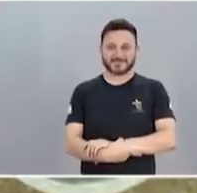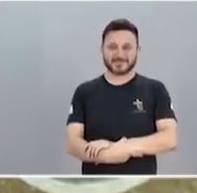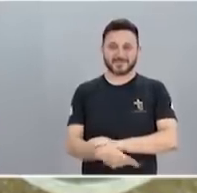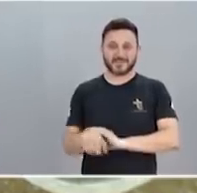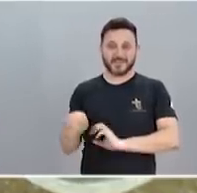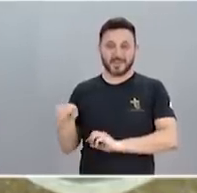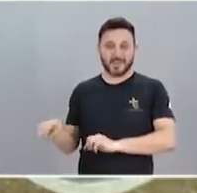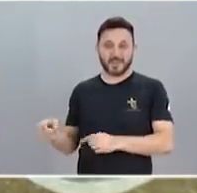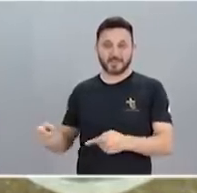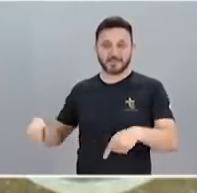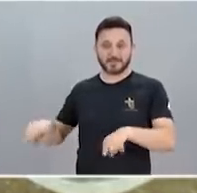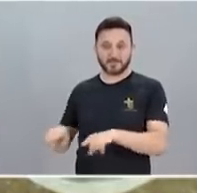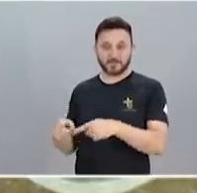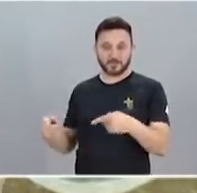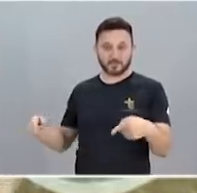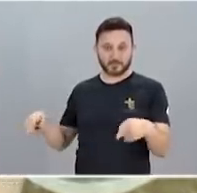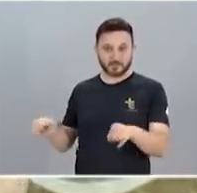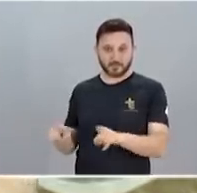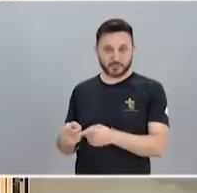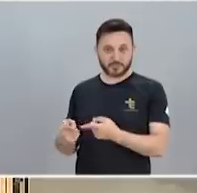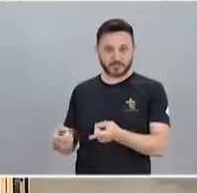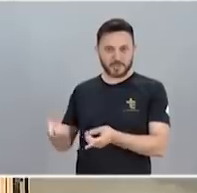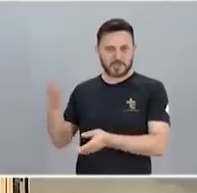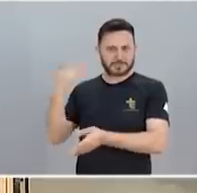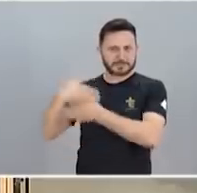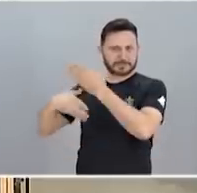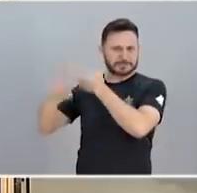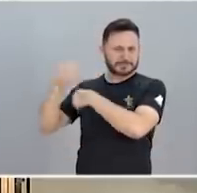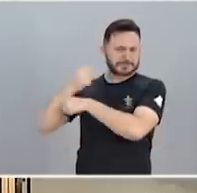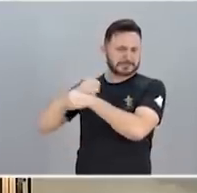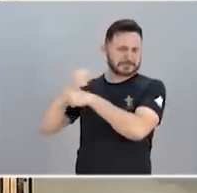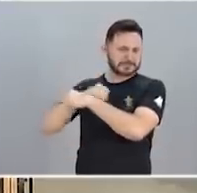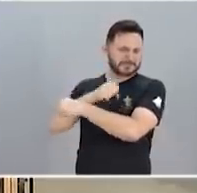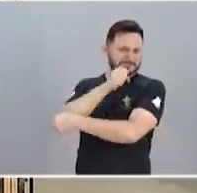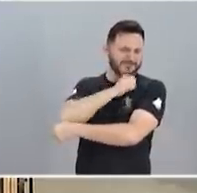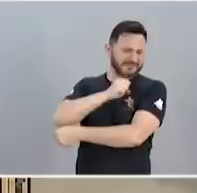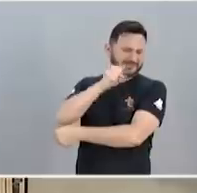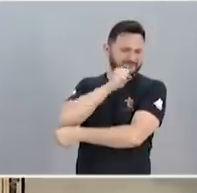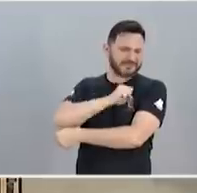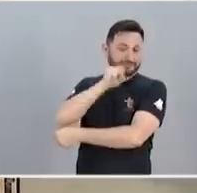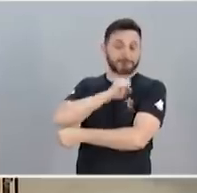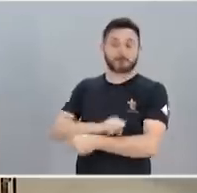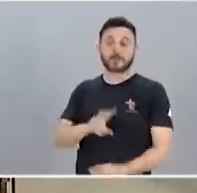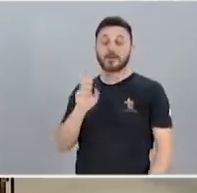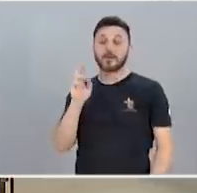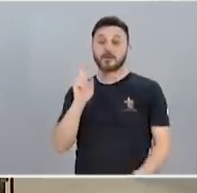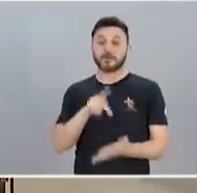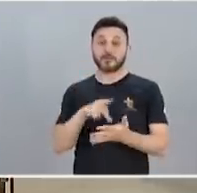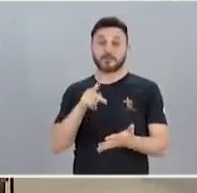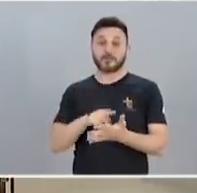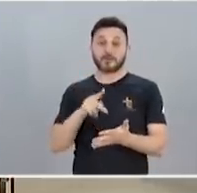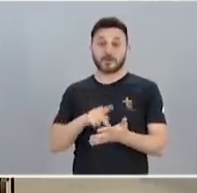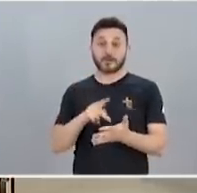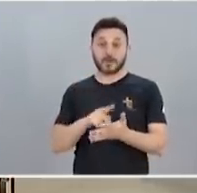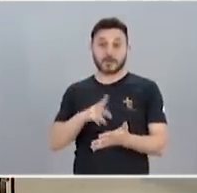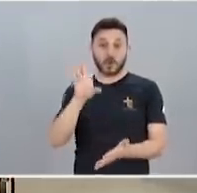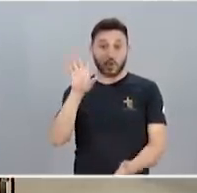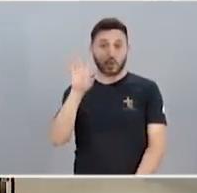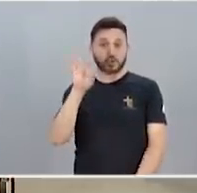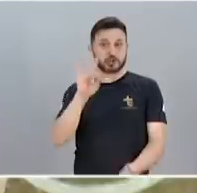essa música. É antiquíssima. E na verdade a letra original